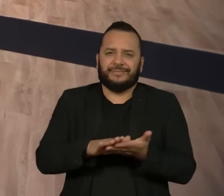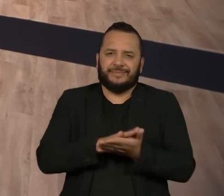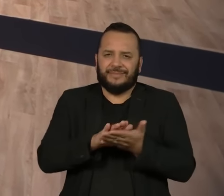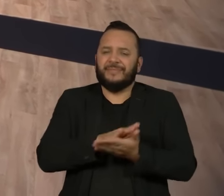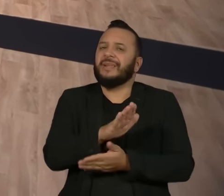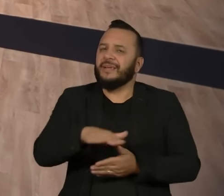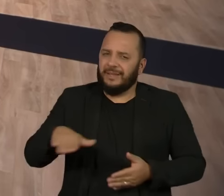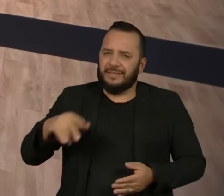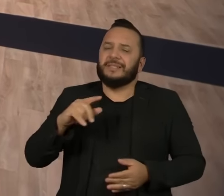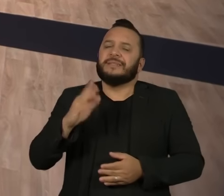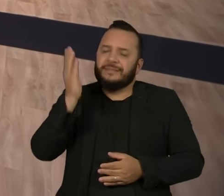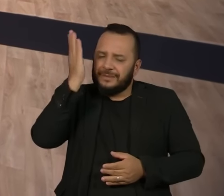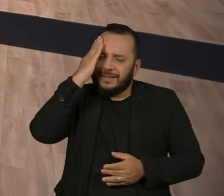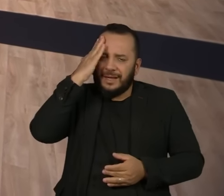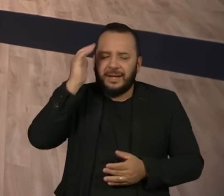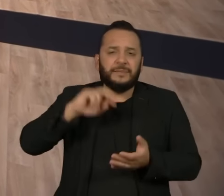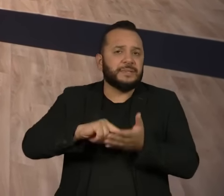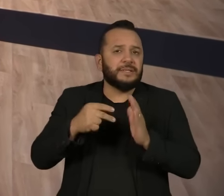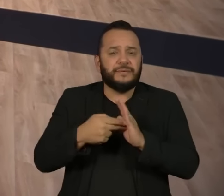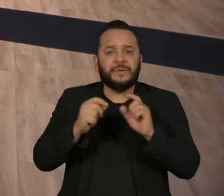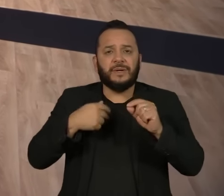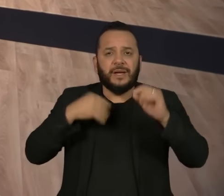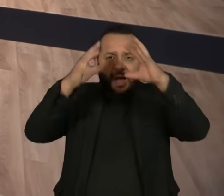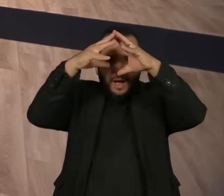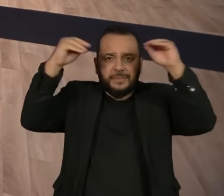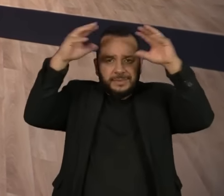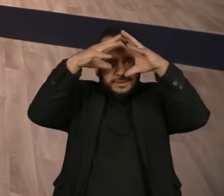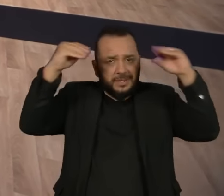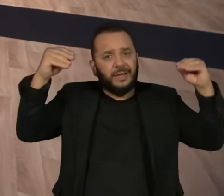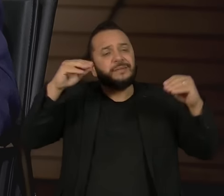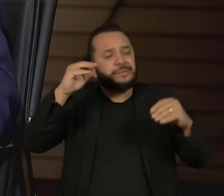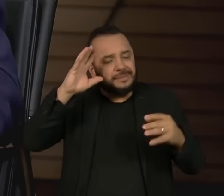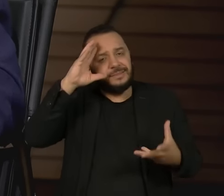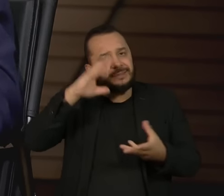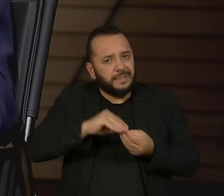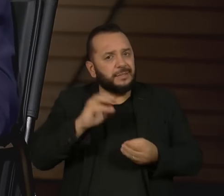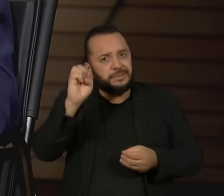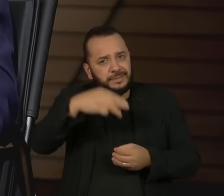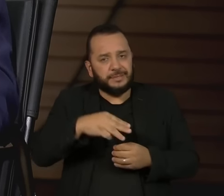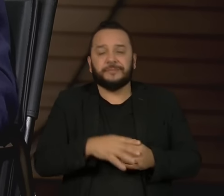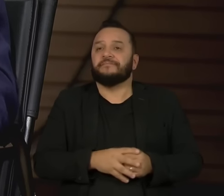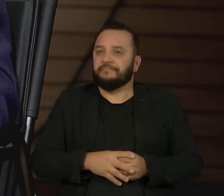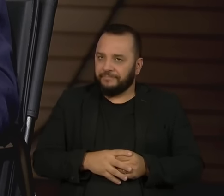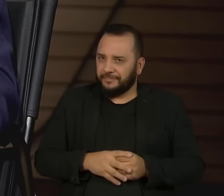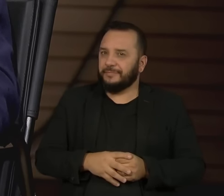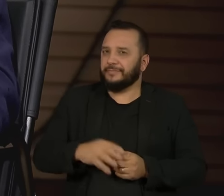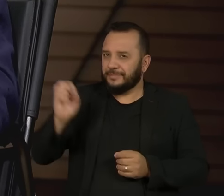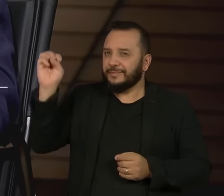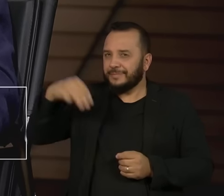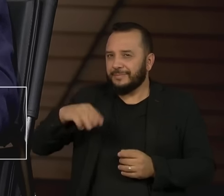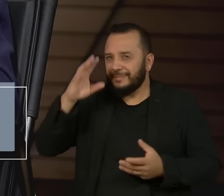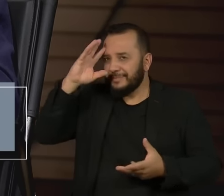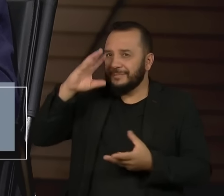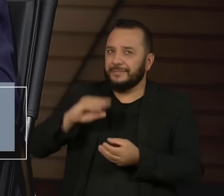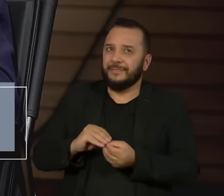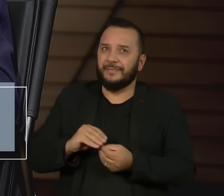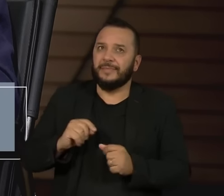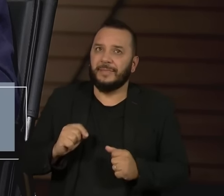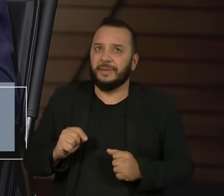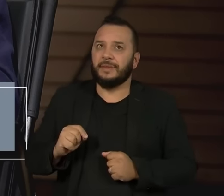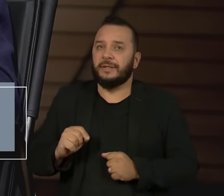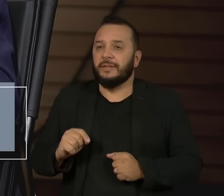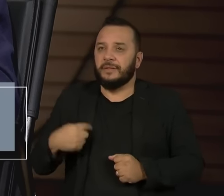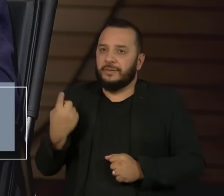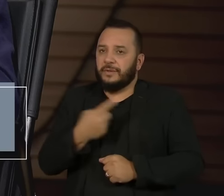são capazes de entender o simbólico, Bom, com certeza são capazes de entender. A gente está